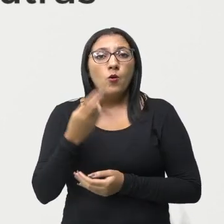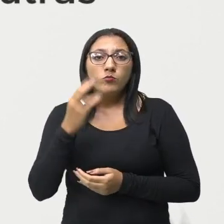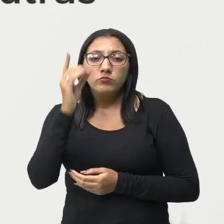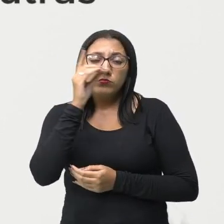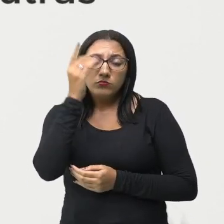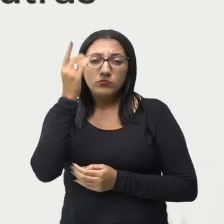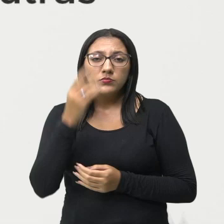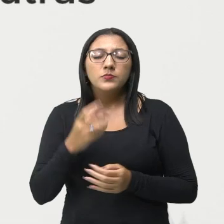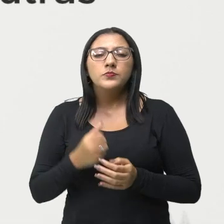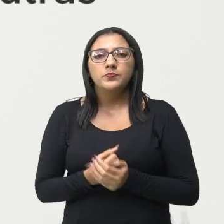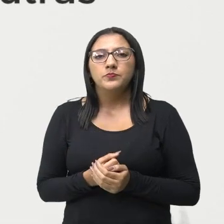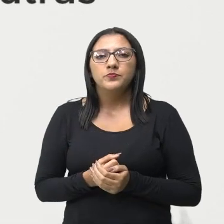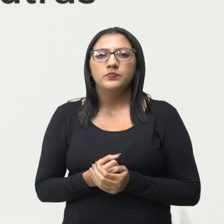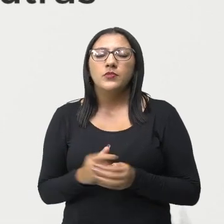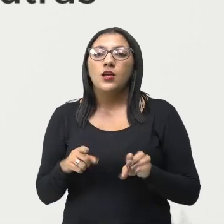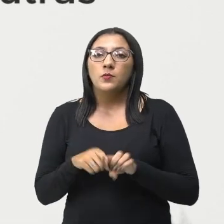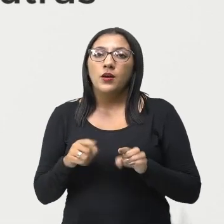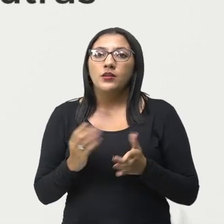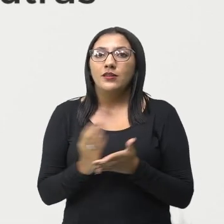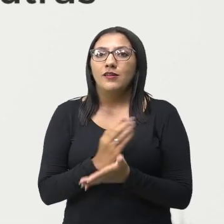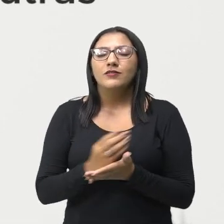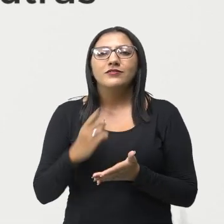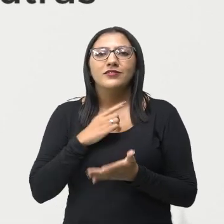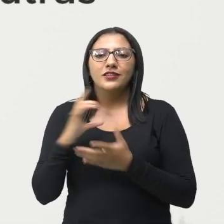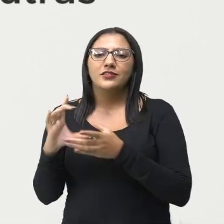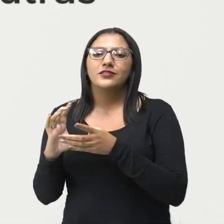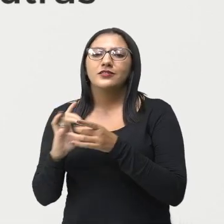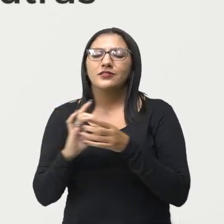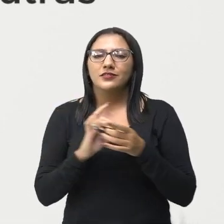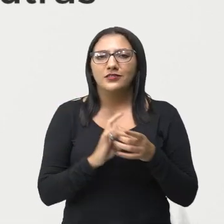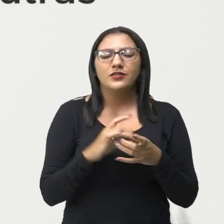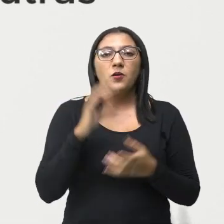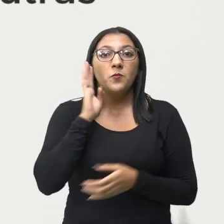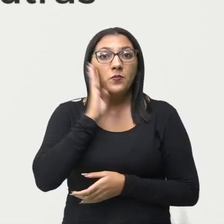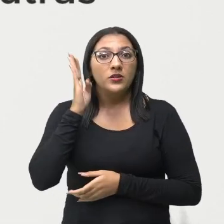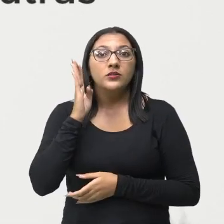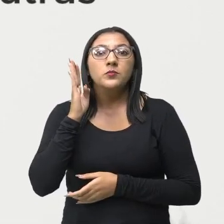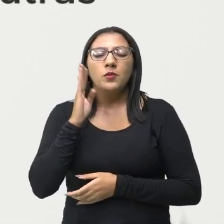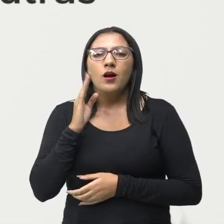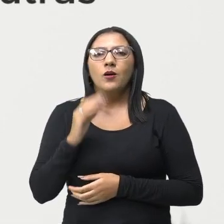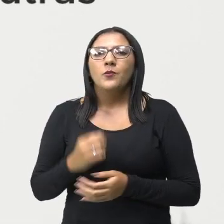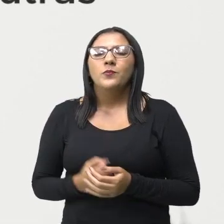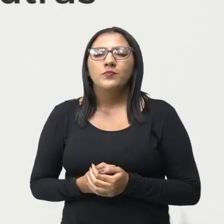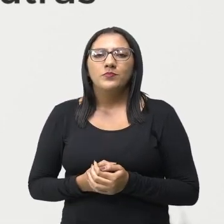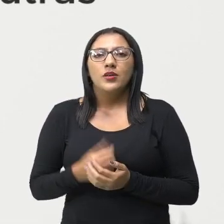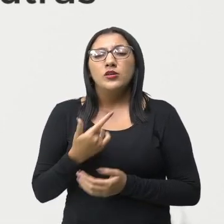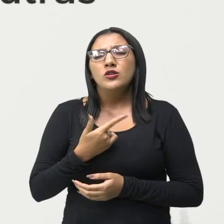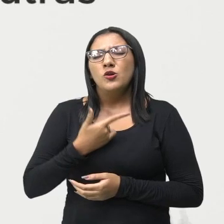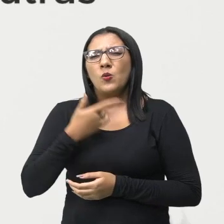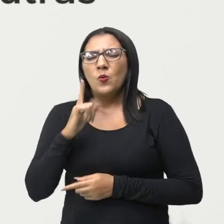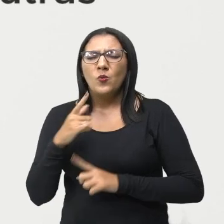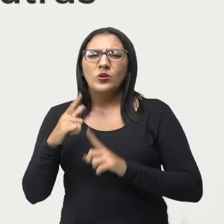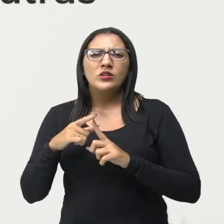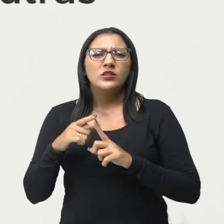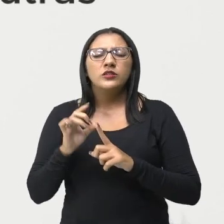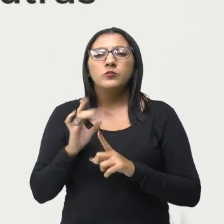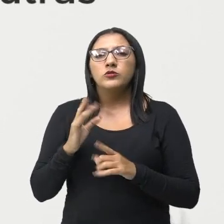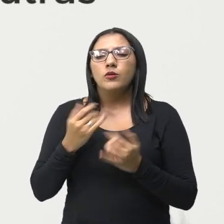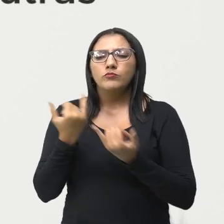apresentadas, de modo que umas convergem para o núcleo principal do texto, enquanto outras são